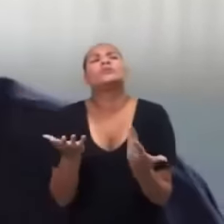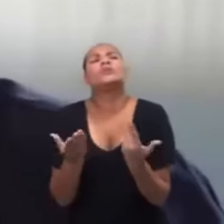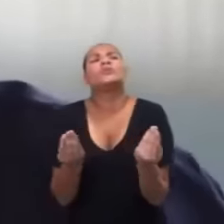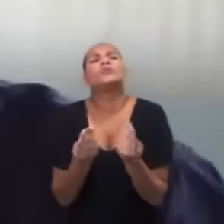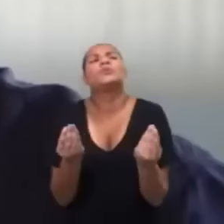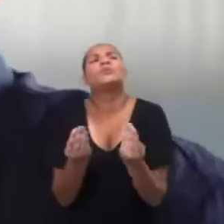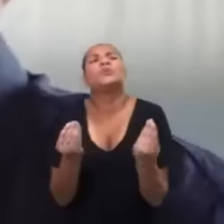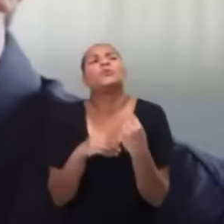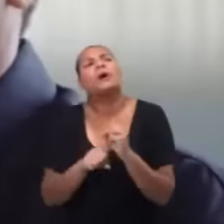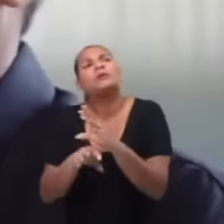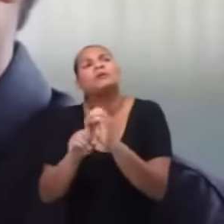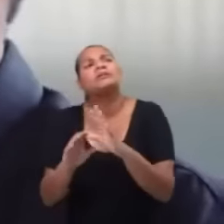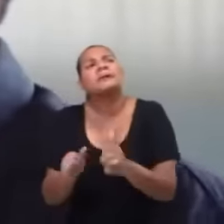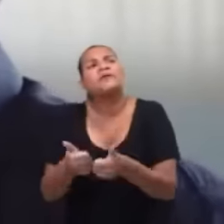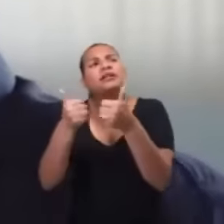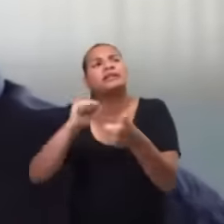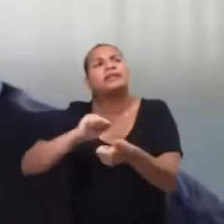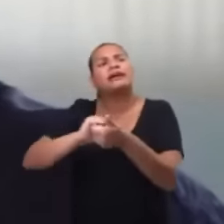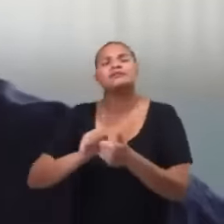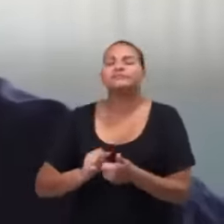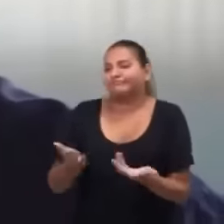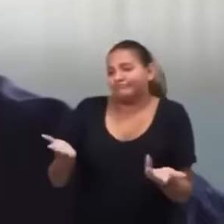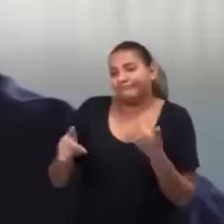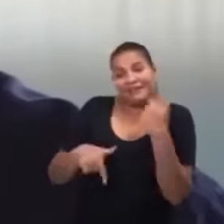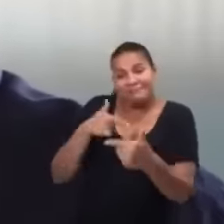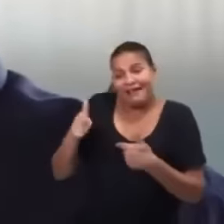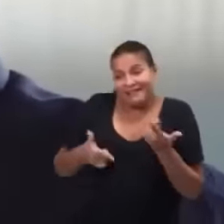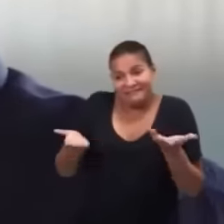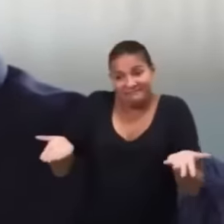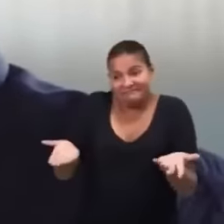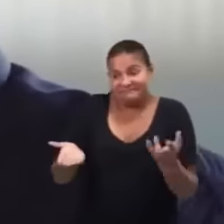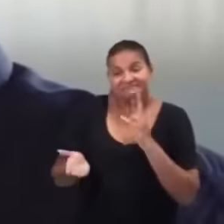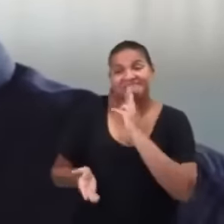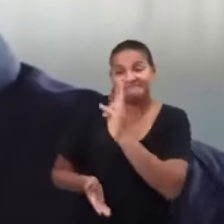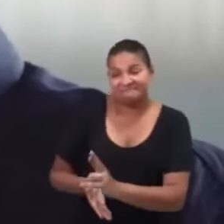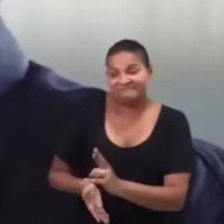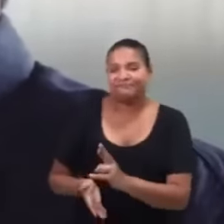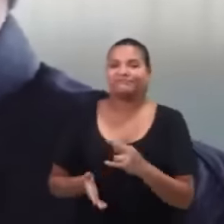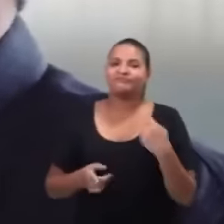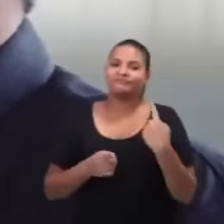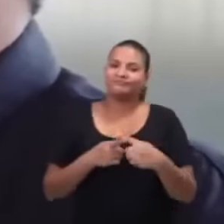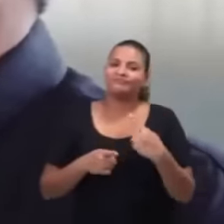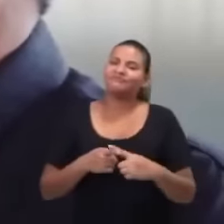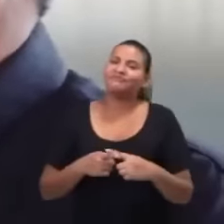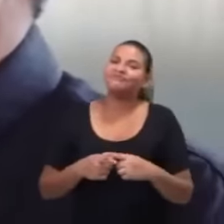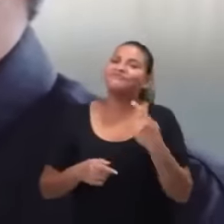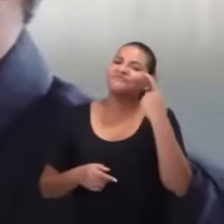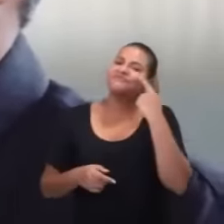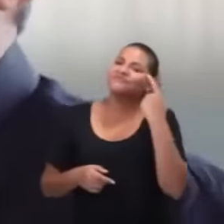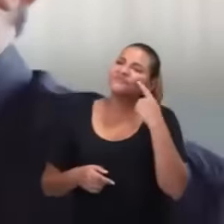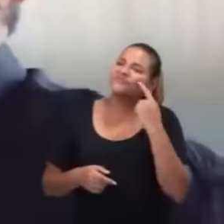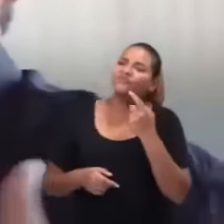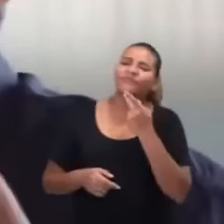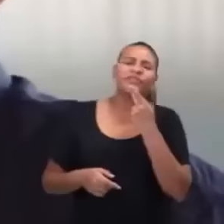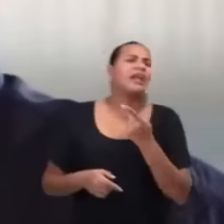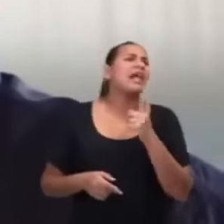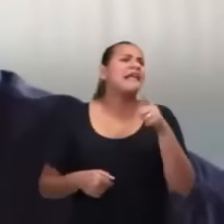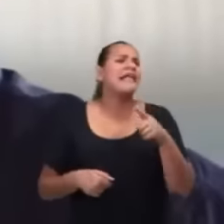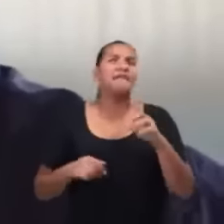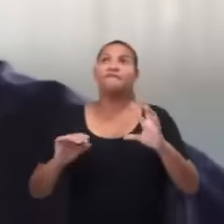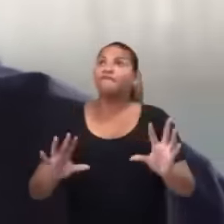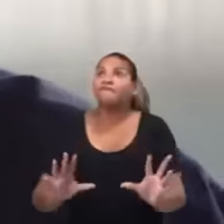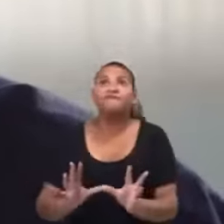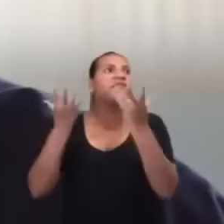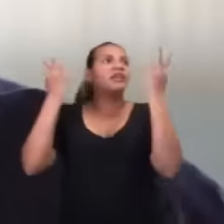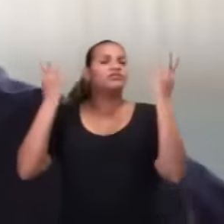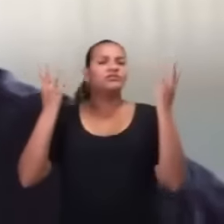vezes a gente escuta aqui, nós que estamos aqui trabalhando, alguém fala do fenômeno. Aí